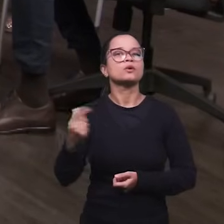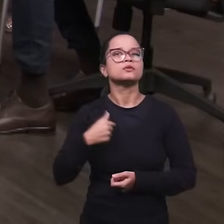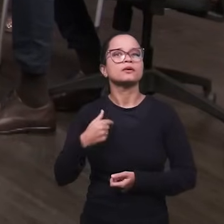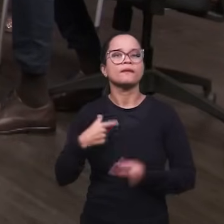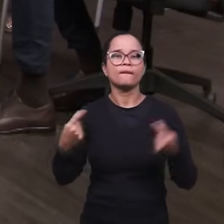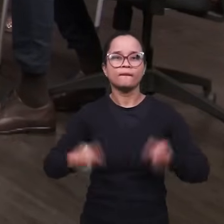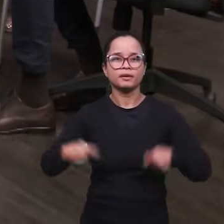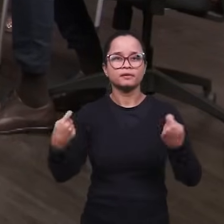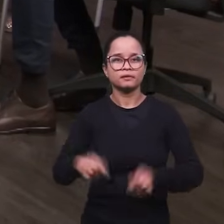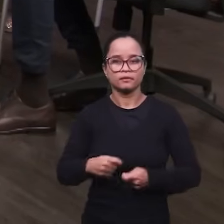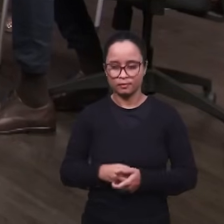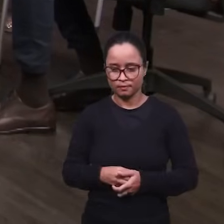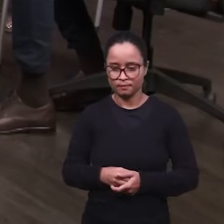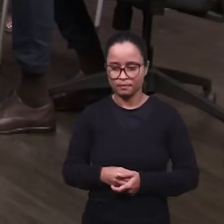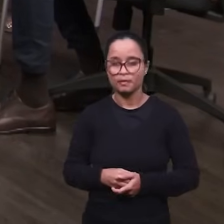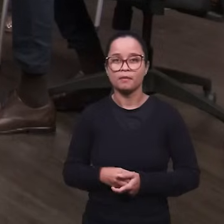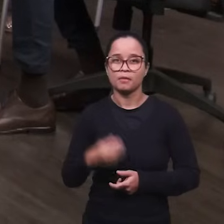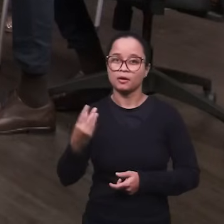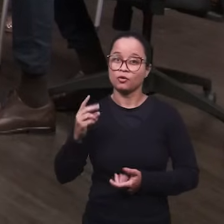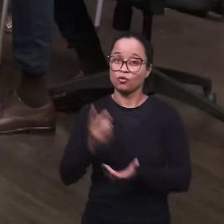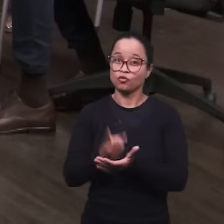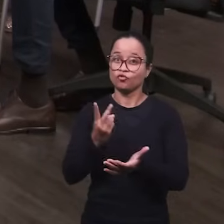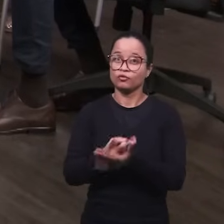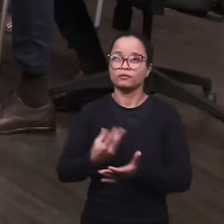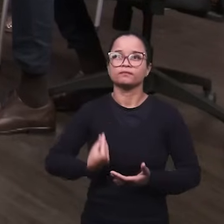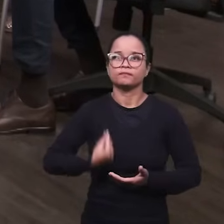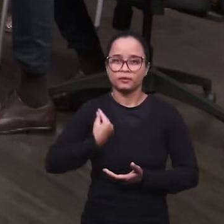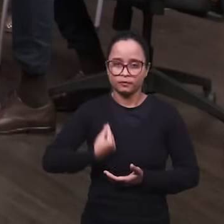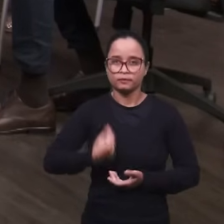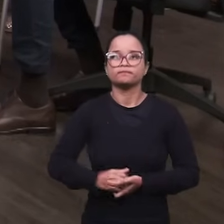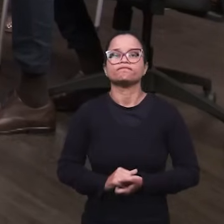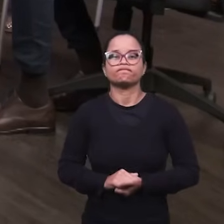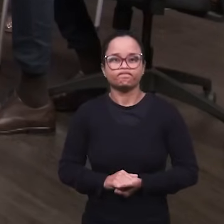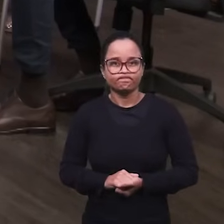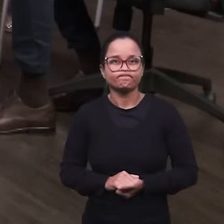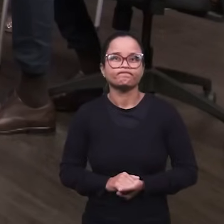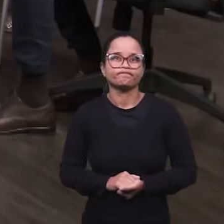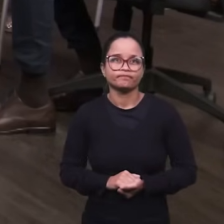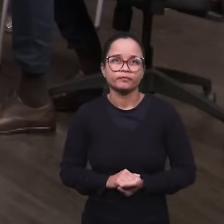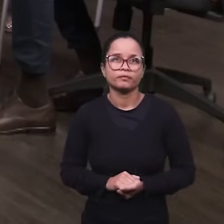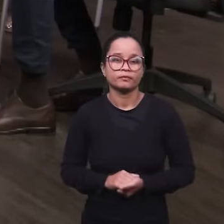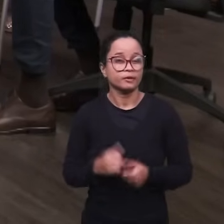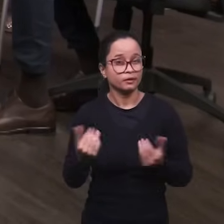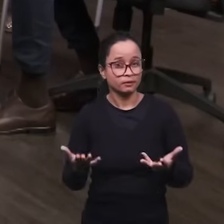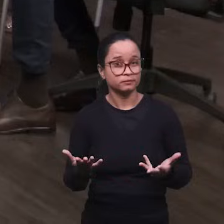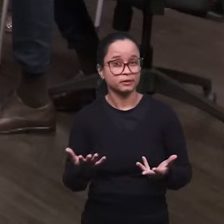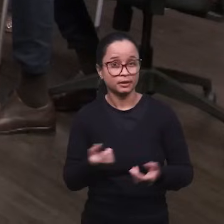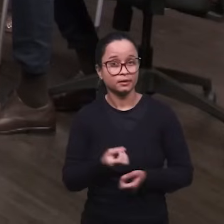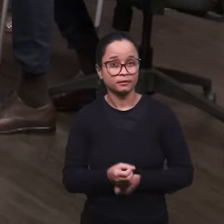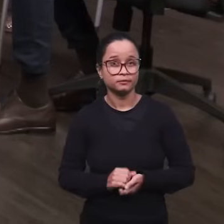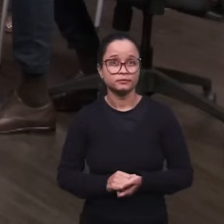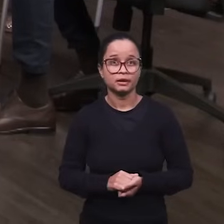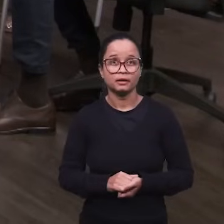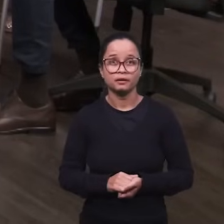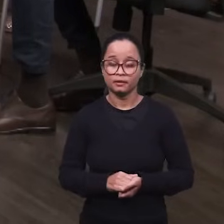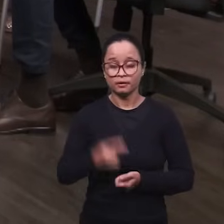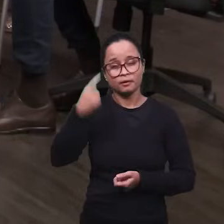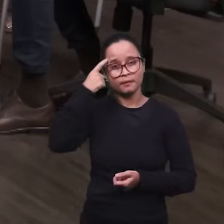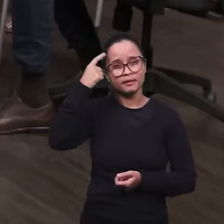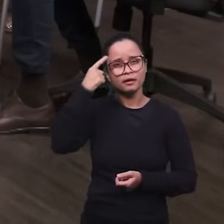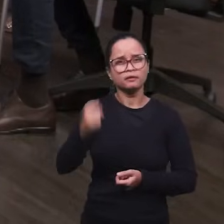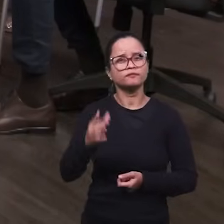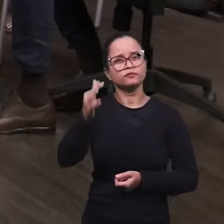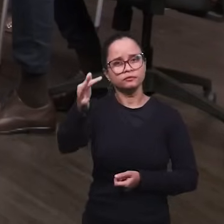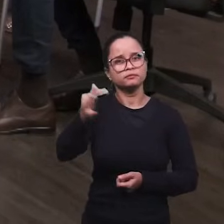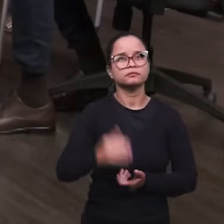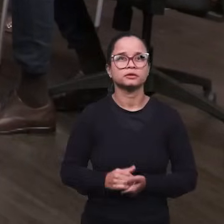eu preciso para manter o meu padrão de vida na minha aposentadoria. Não faz mal nenhum fazer isso. Sim. Entendeu? É muito pelo